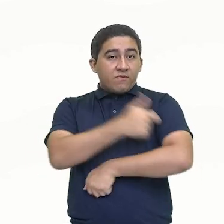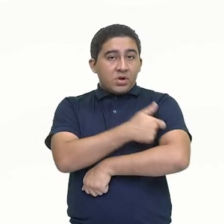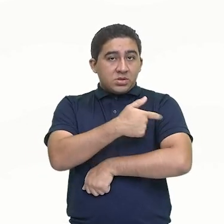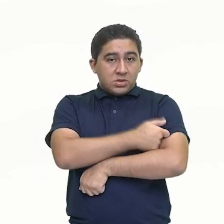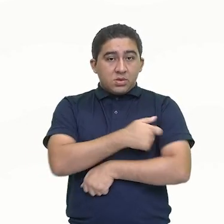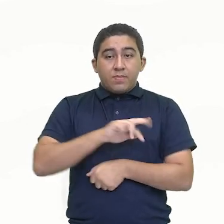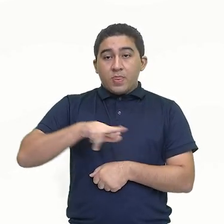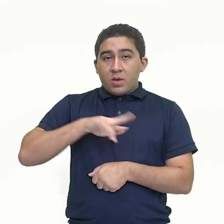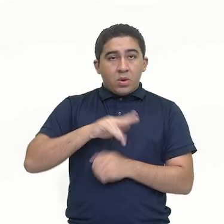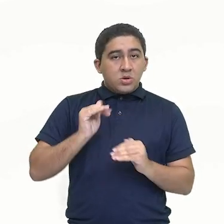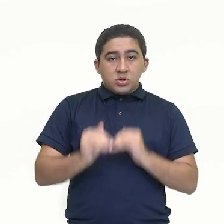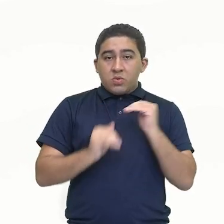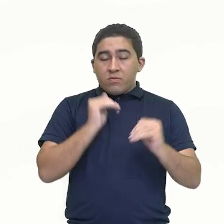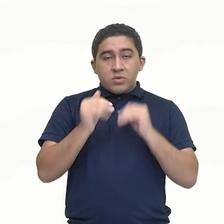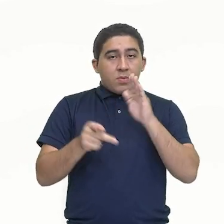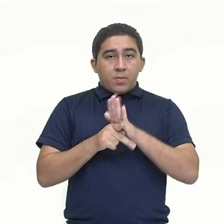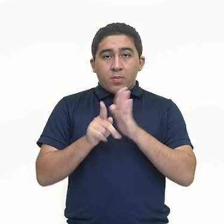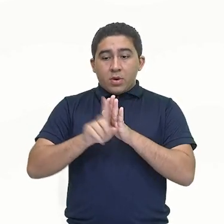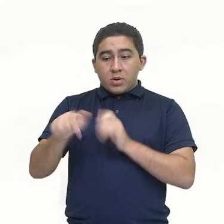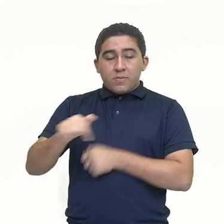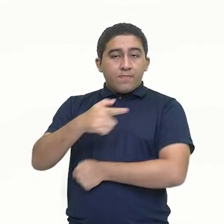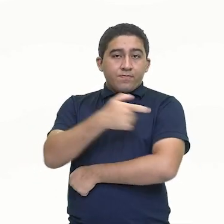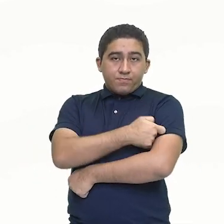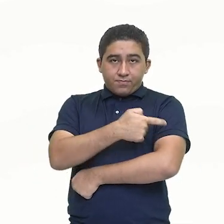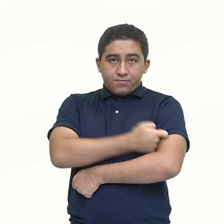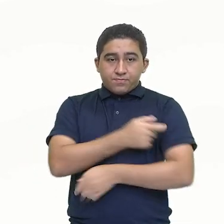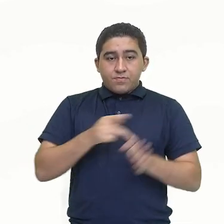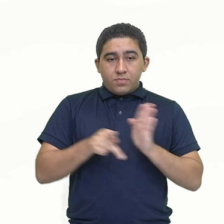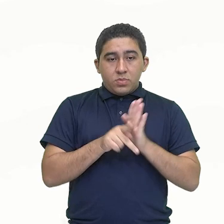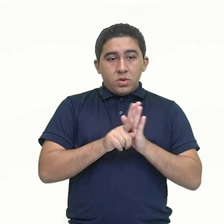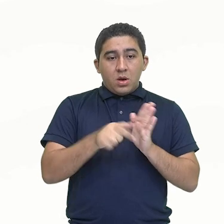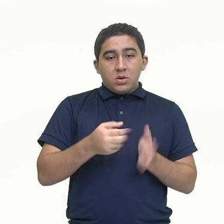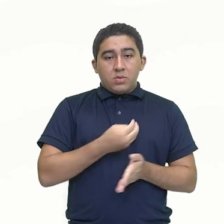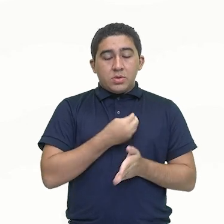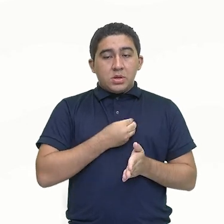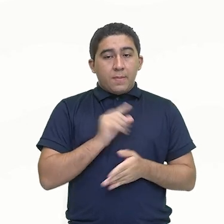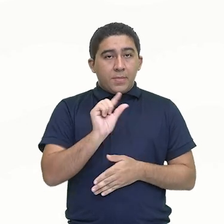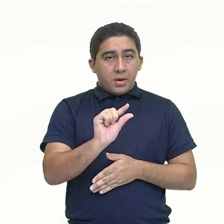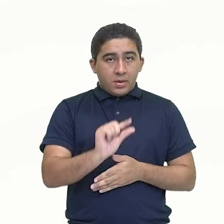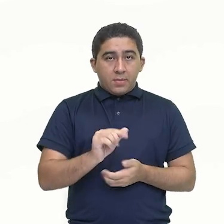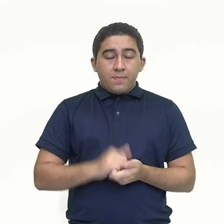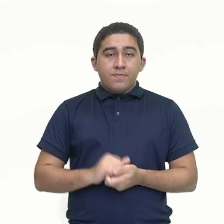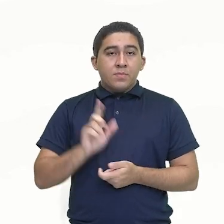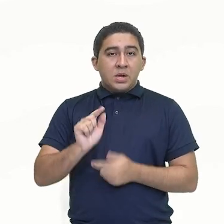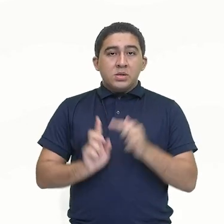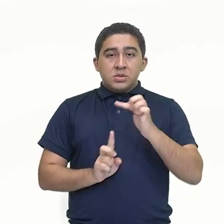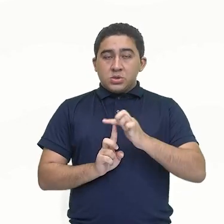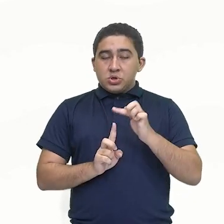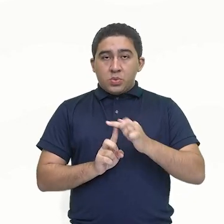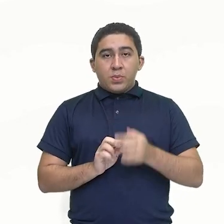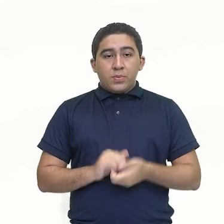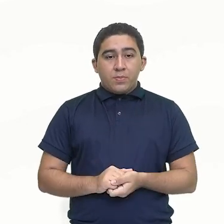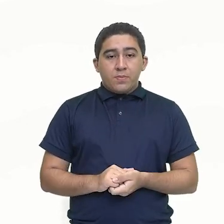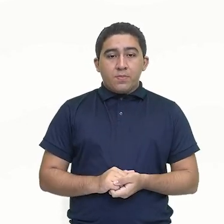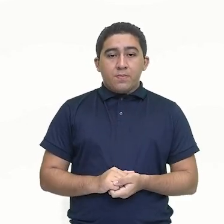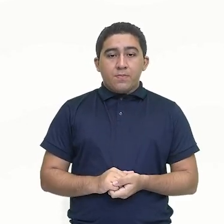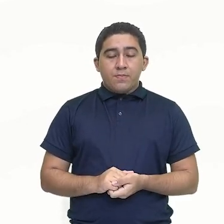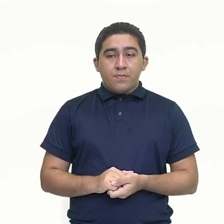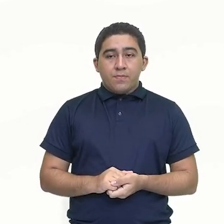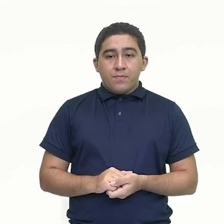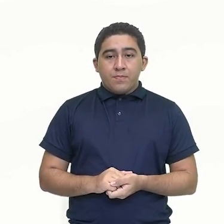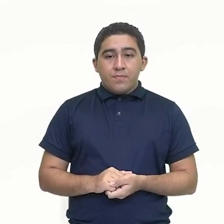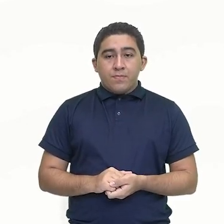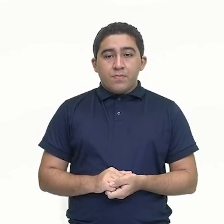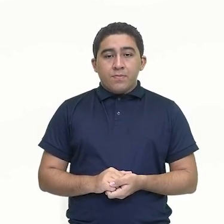foram desenvolvidas vacinas, né, para aqueles protozoários, para aquele tipo de micro-organismo. E aí é